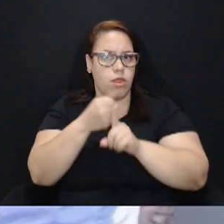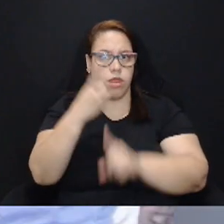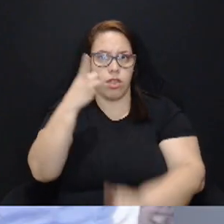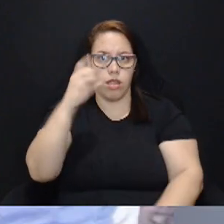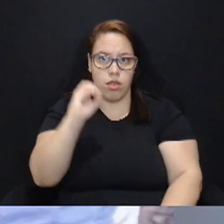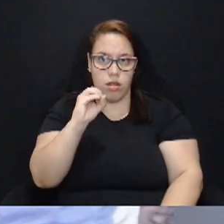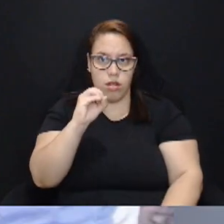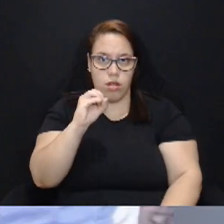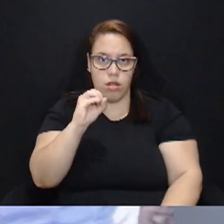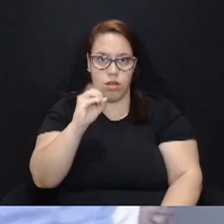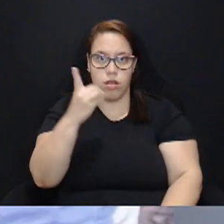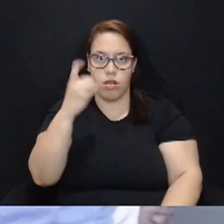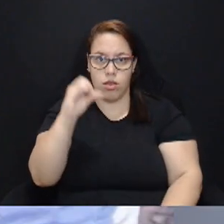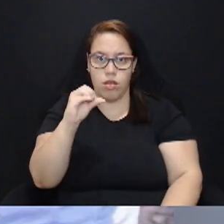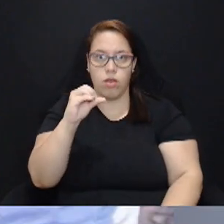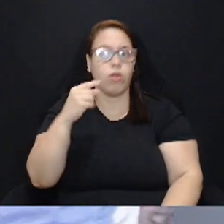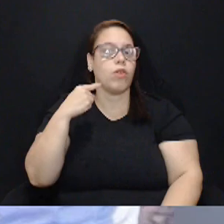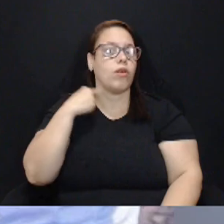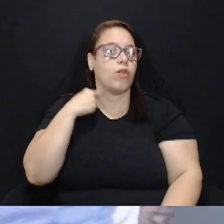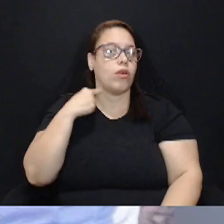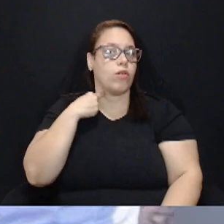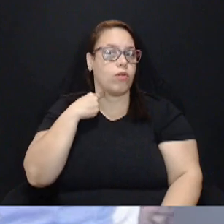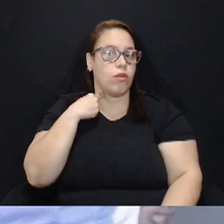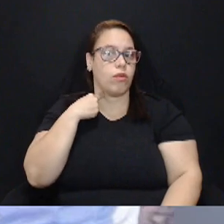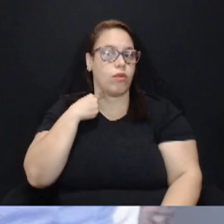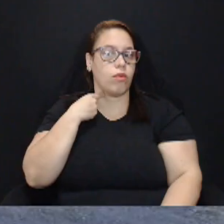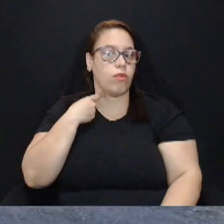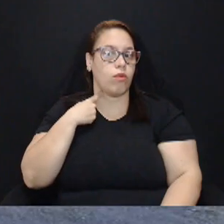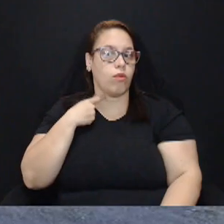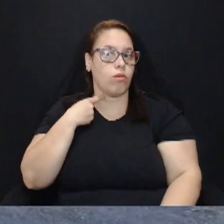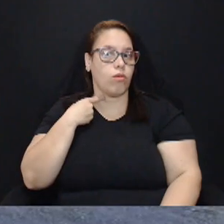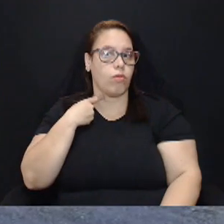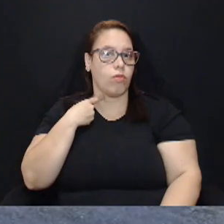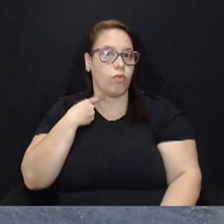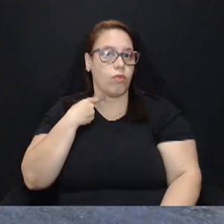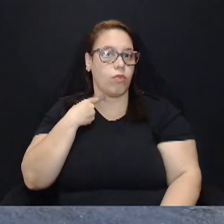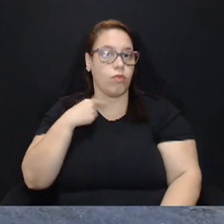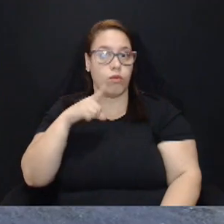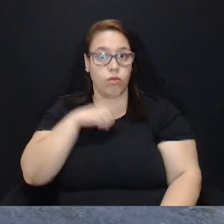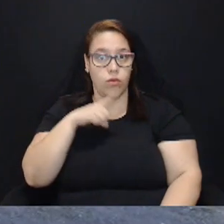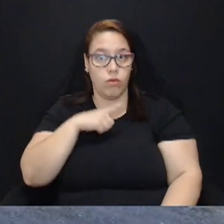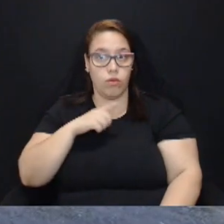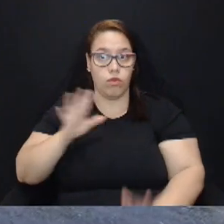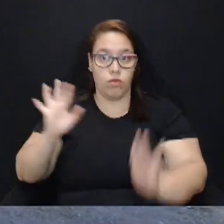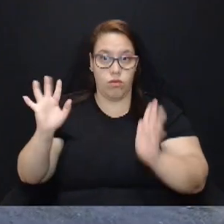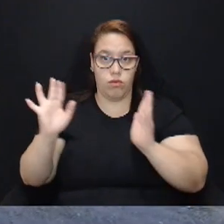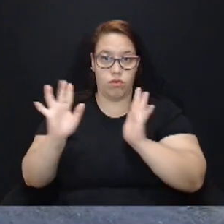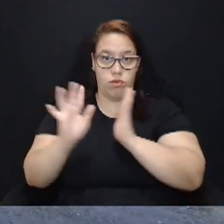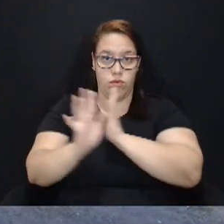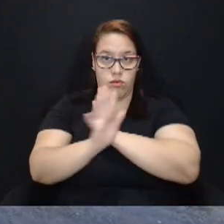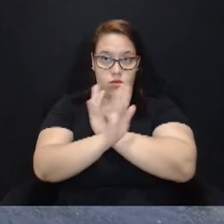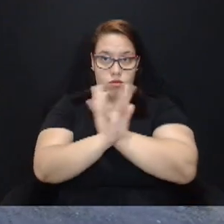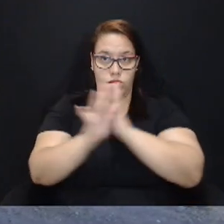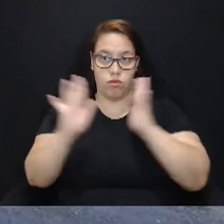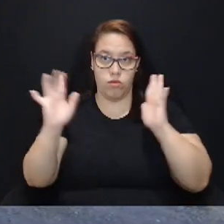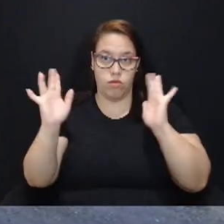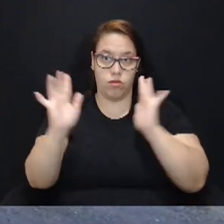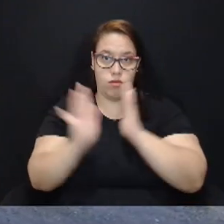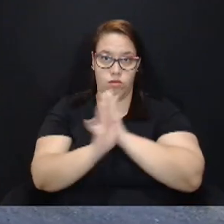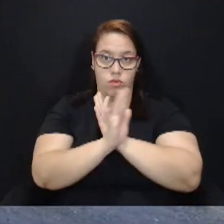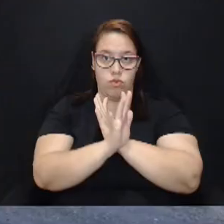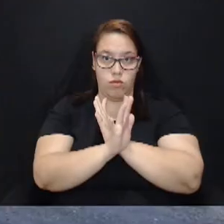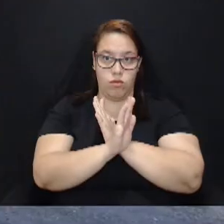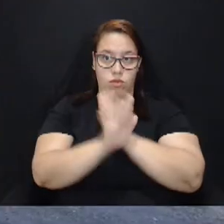19 de maio é um dia que a gente tem uma caminhada aqui na nossa região contra a